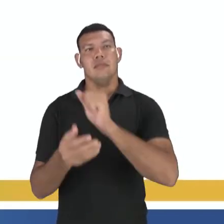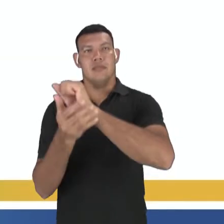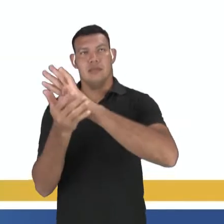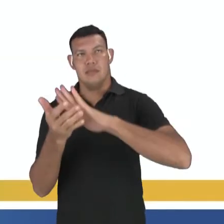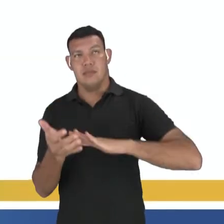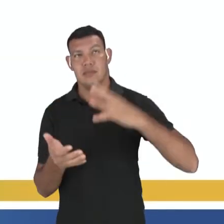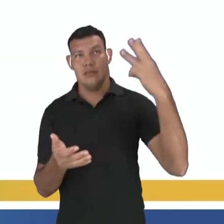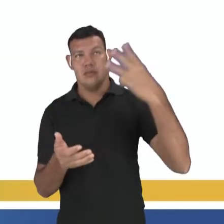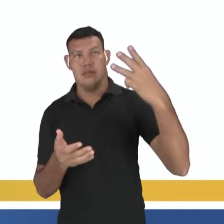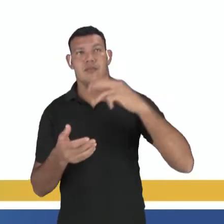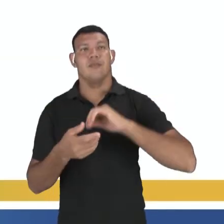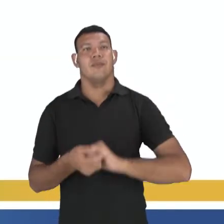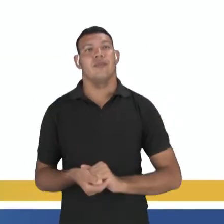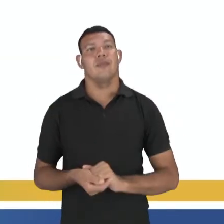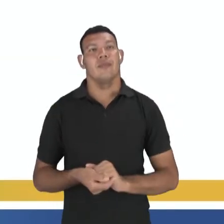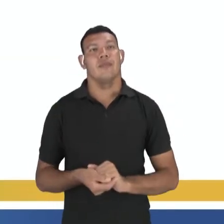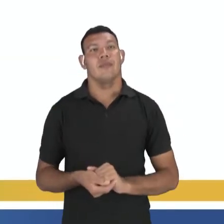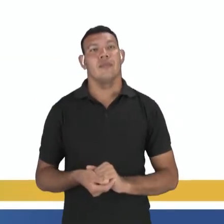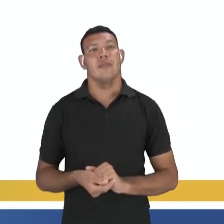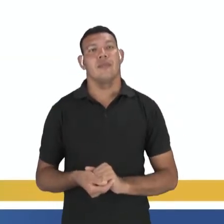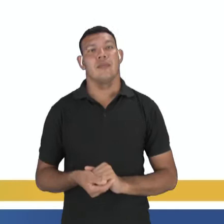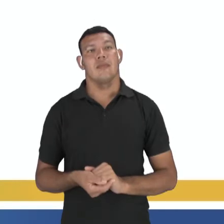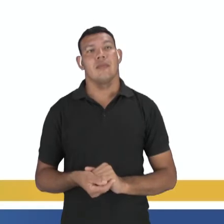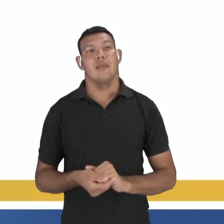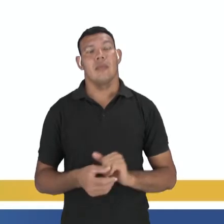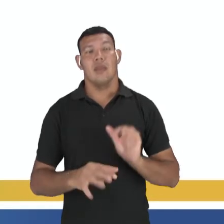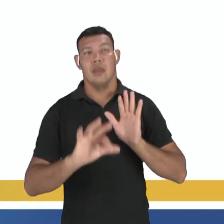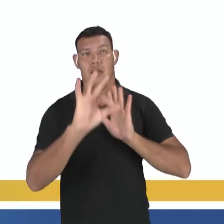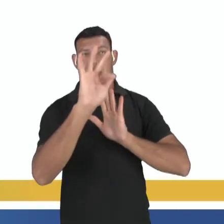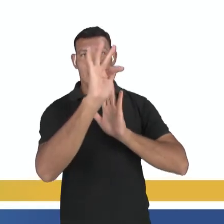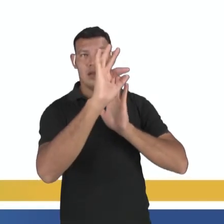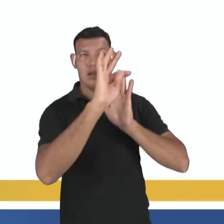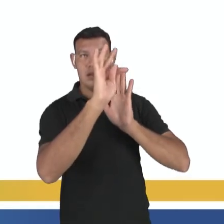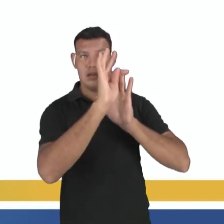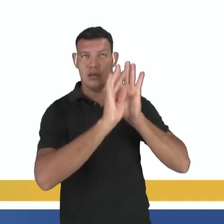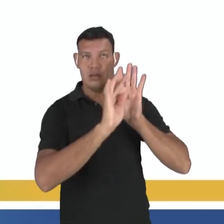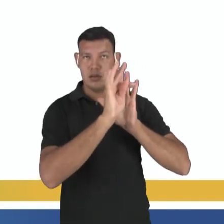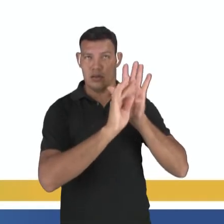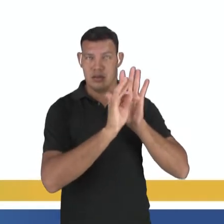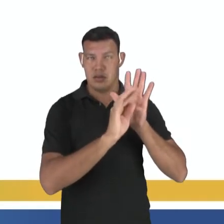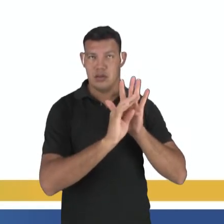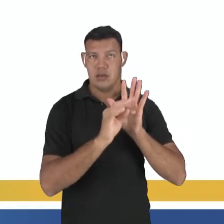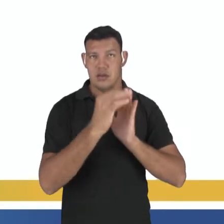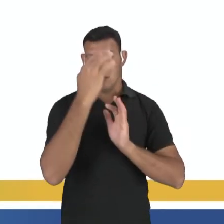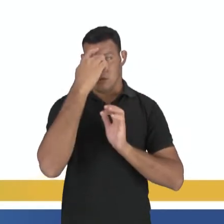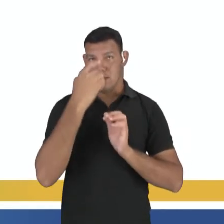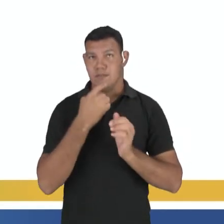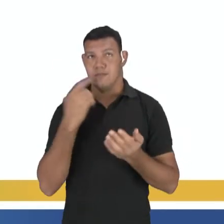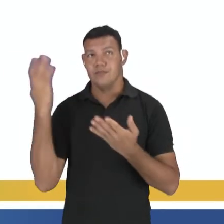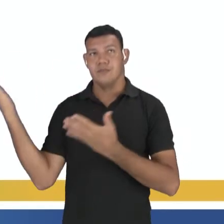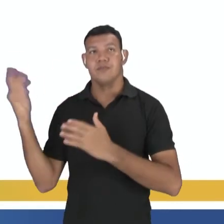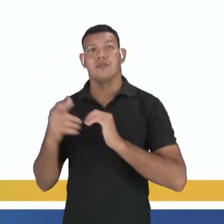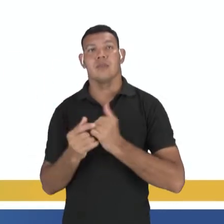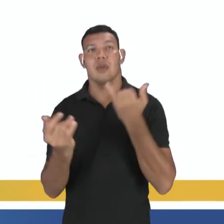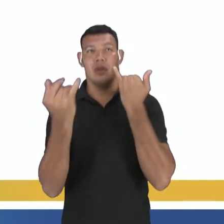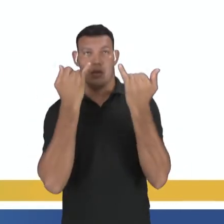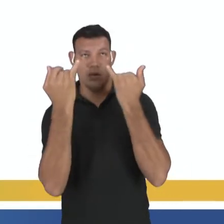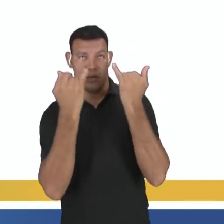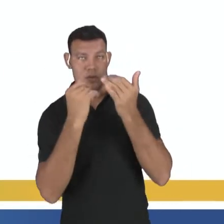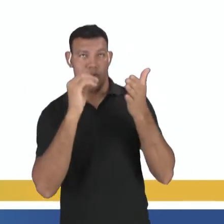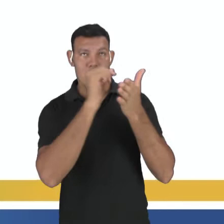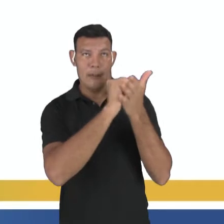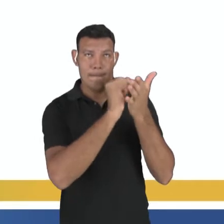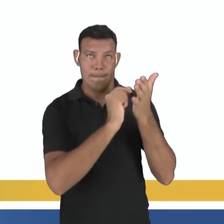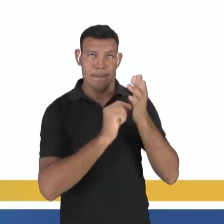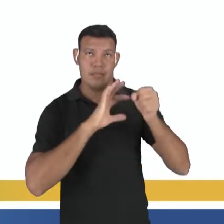ao exercício 3. O texto ao lado nos informa dados sobre a Covid-19 por estado